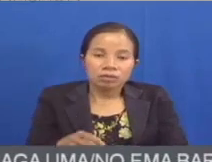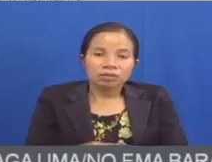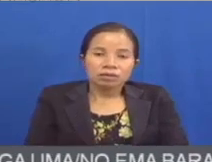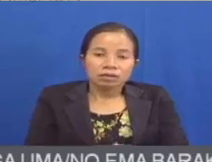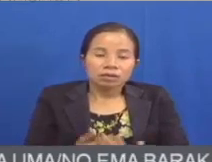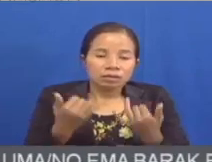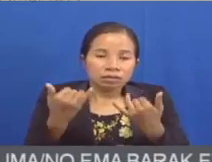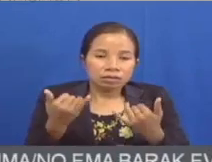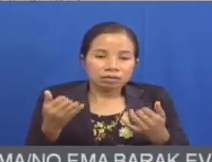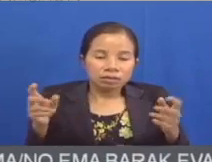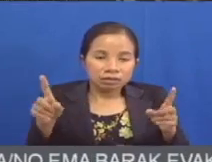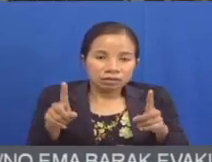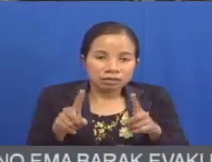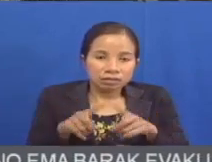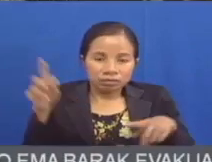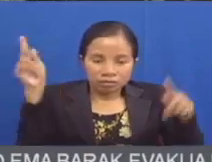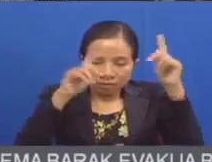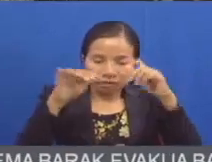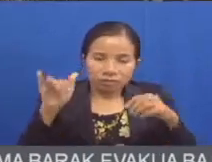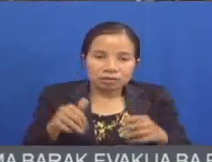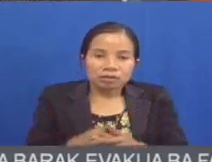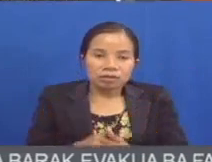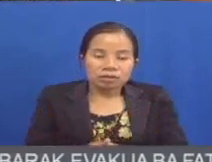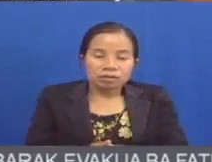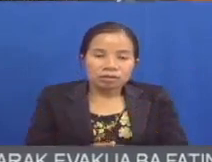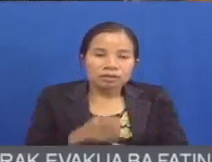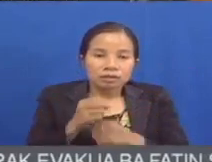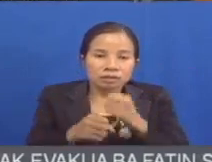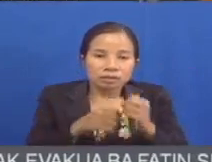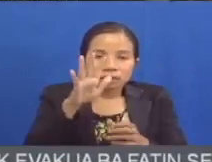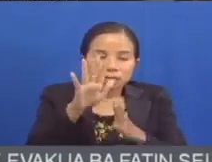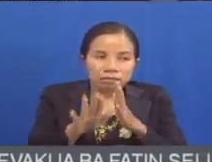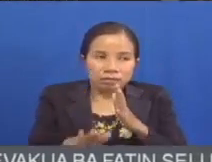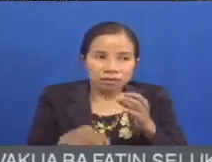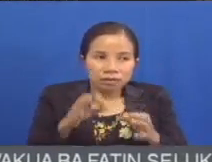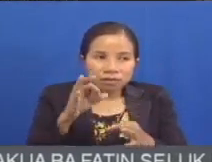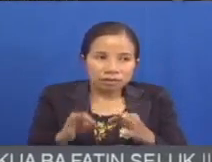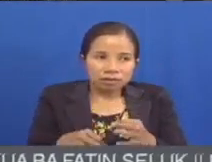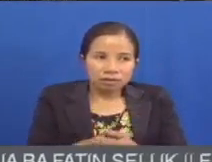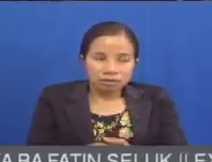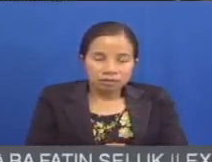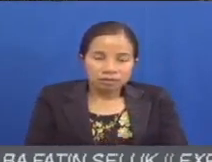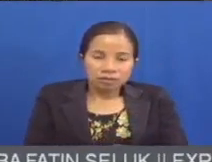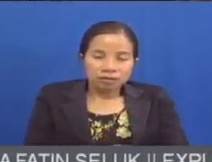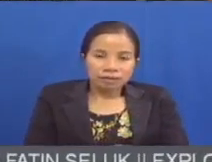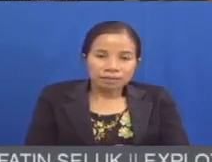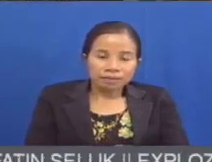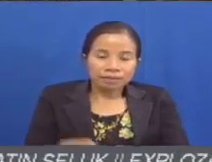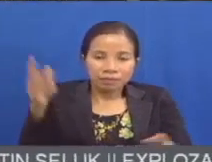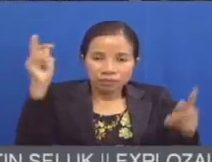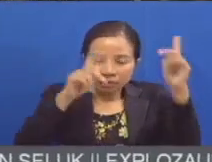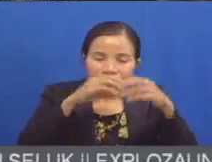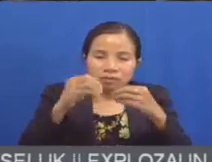providência cautelar maca, caso Cira nebe pena abstrata, mínimo tinang lima macrai, enquanto providência cautelar maca problema